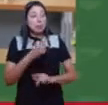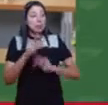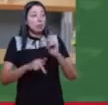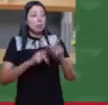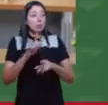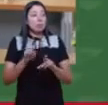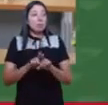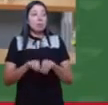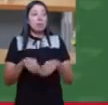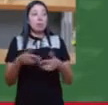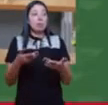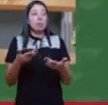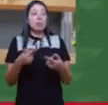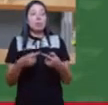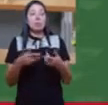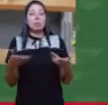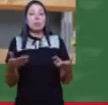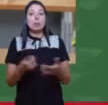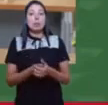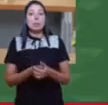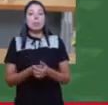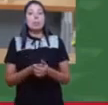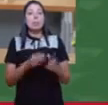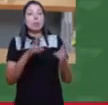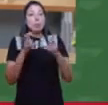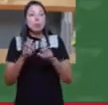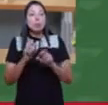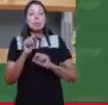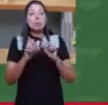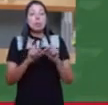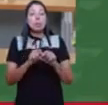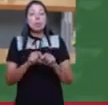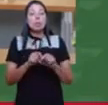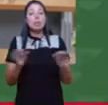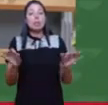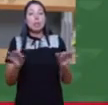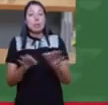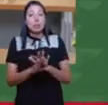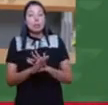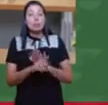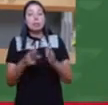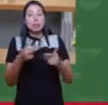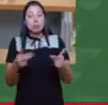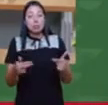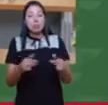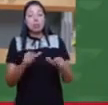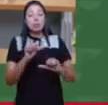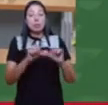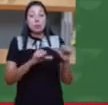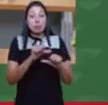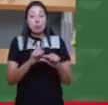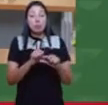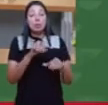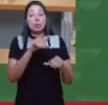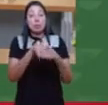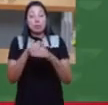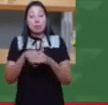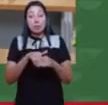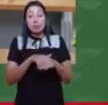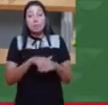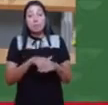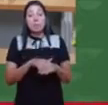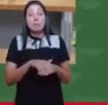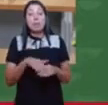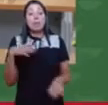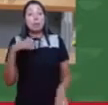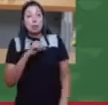povo. Então é dentro desse tema que se insere as questões das alterações eleitorais, né?